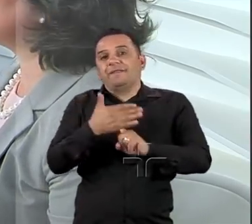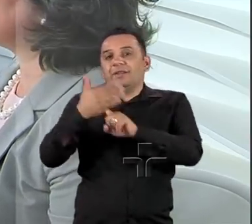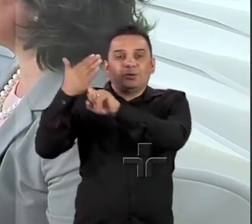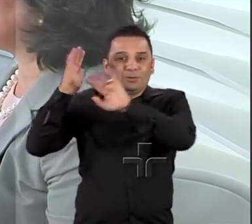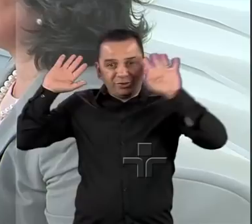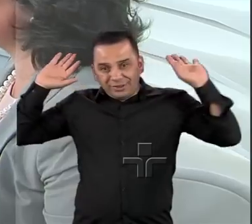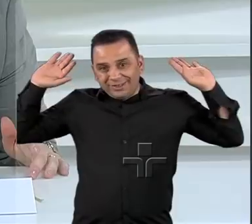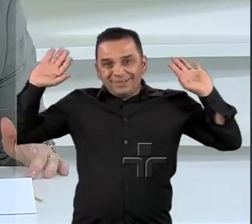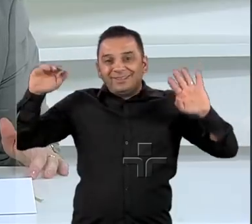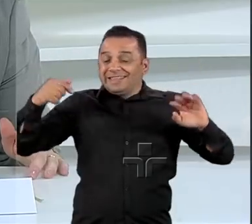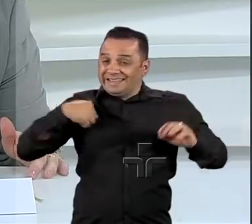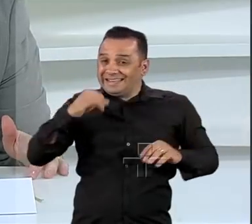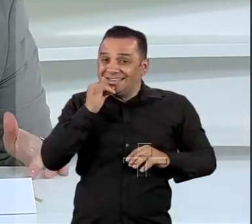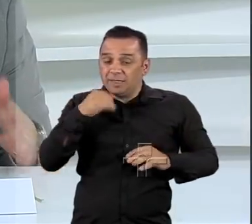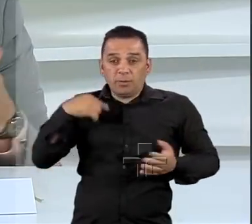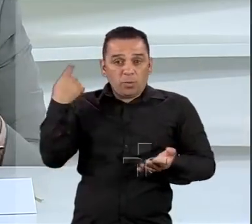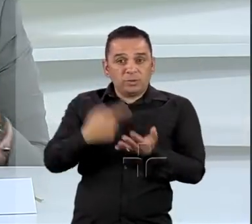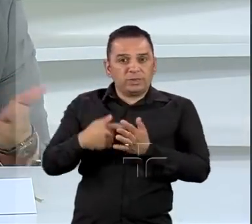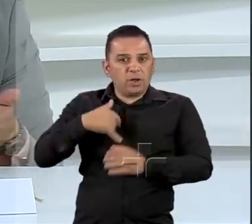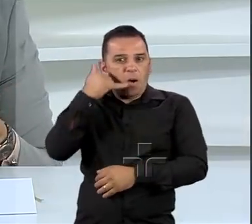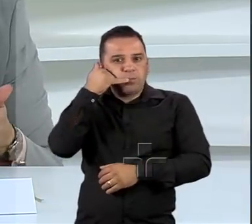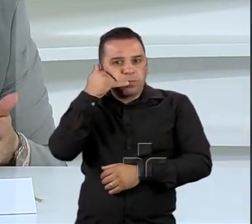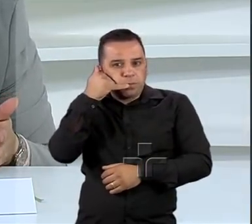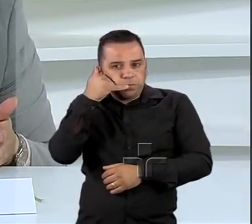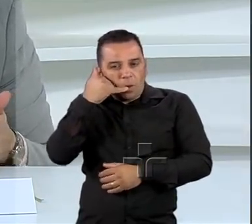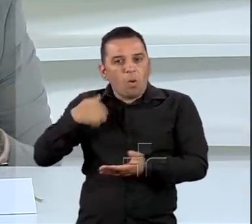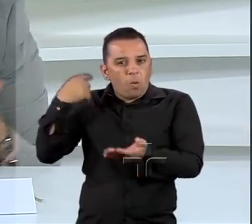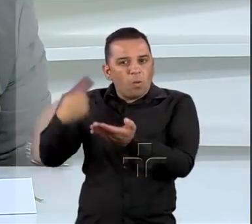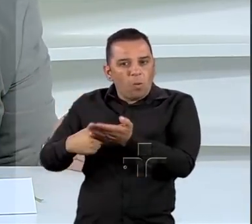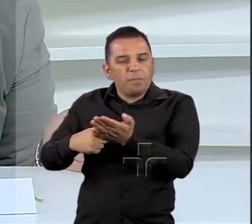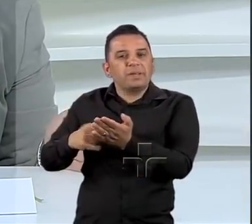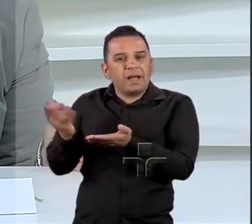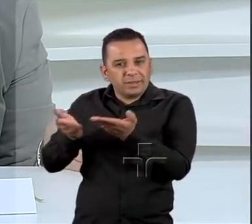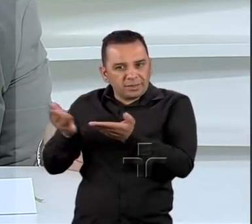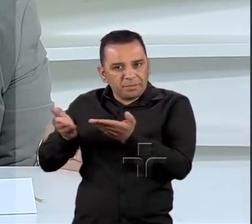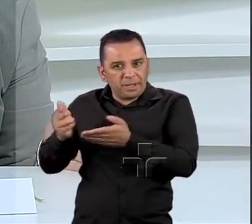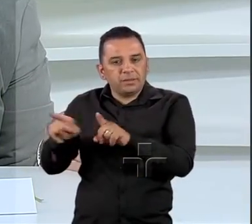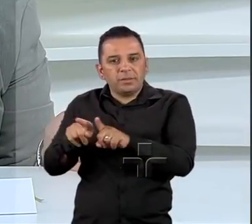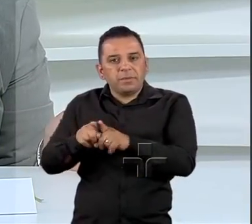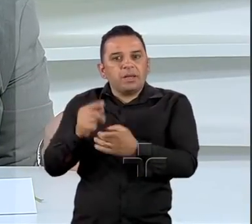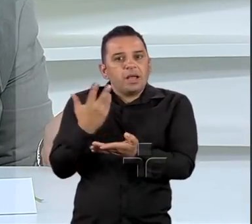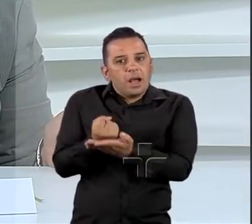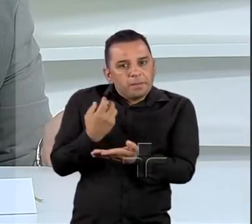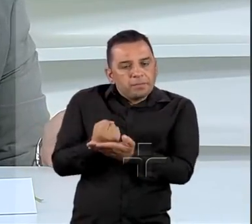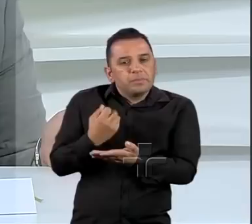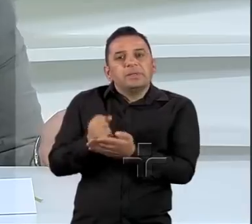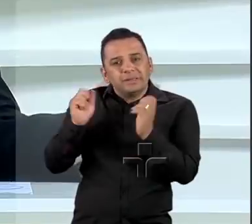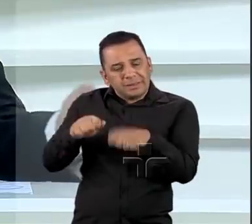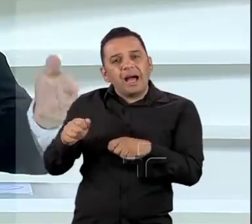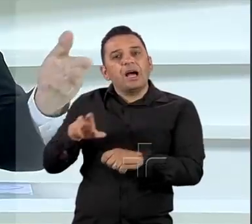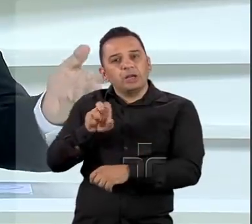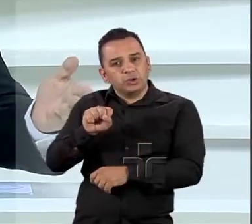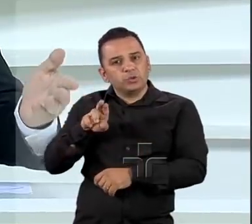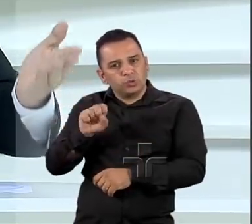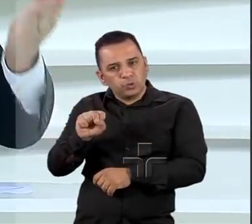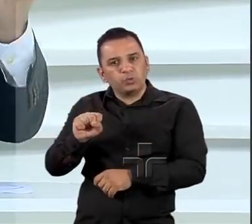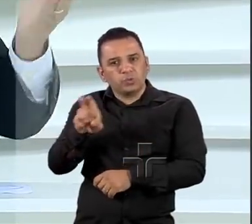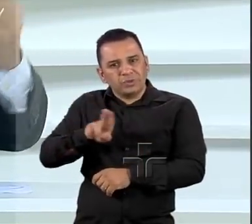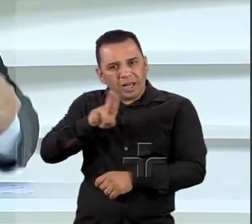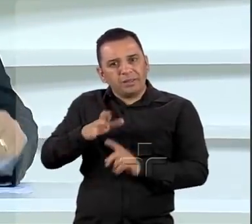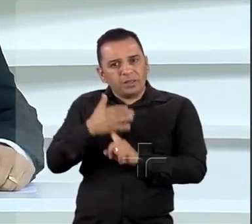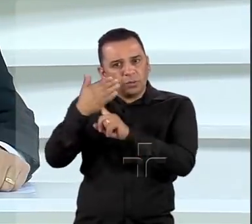eu consigo marcar uma consulta por telefone, por um aplicativo, claro. Por que eu não posso trazer isso para o SUS? Evidente. E eu não sei porque eu não trouxe já,